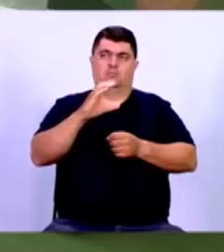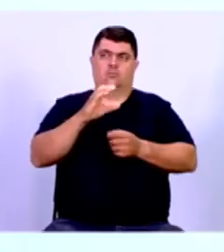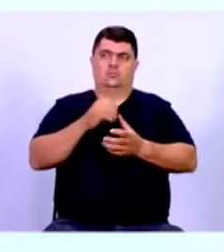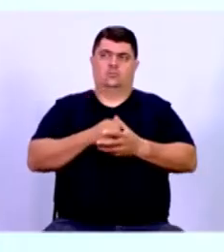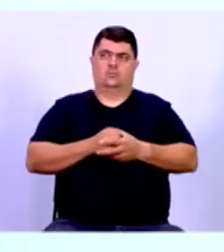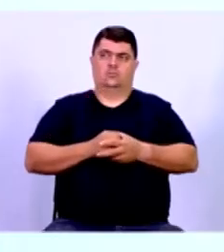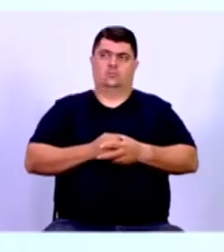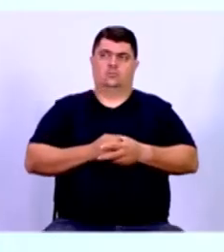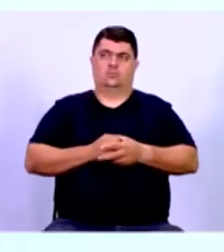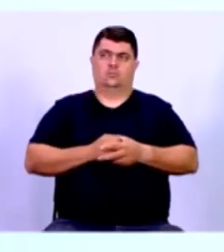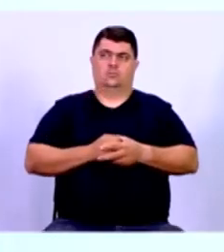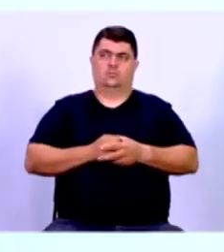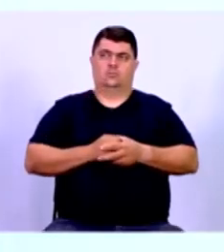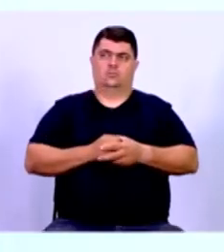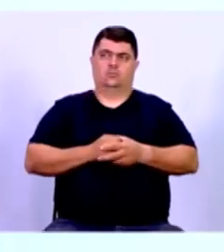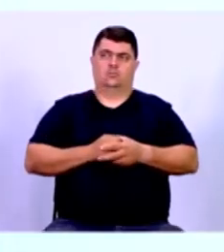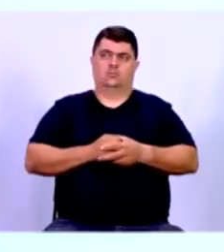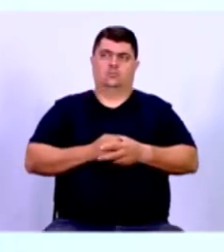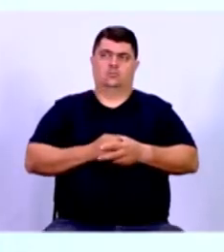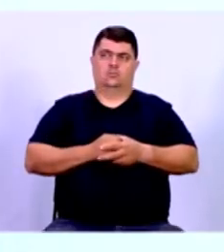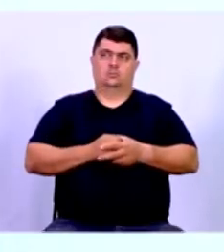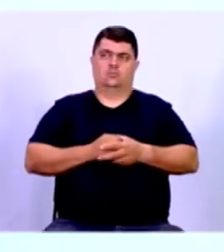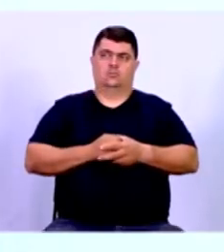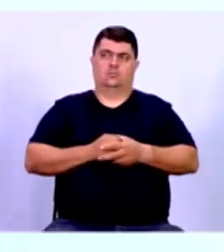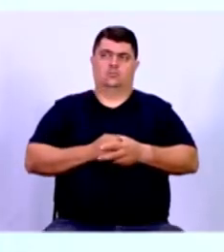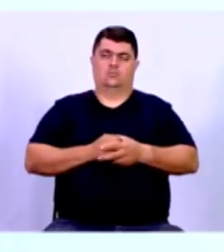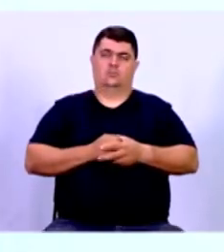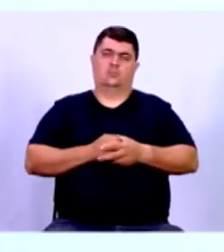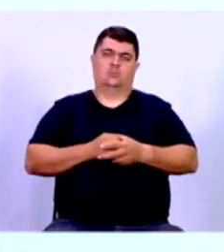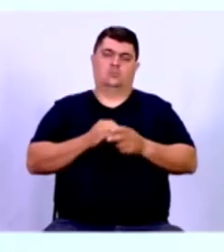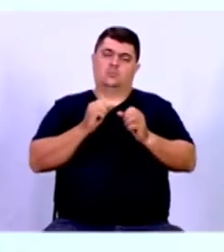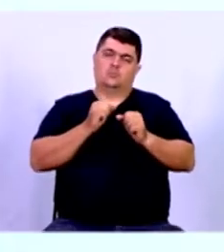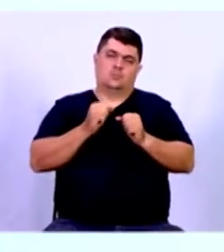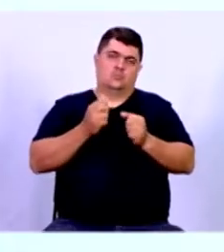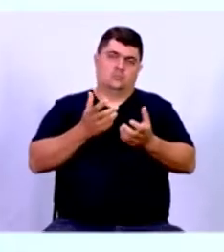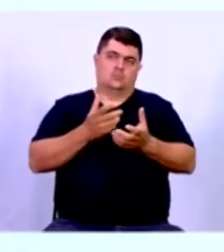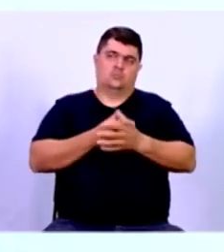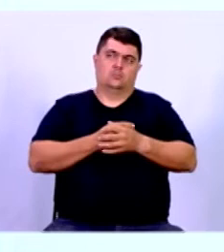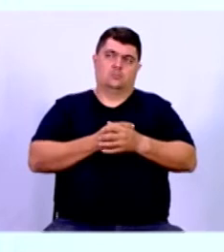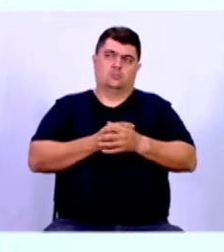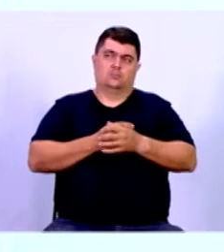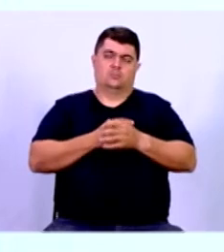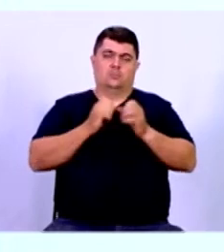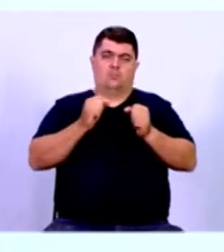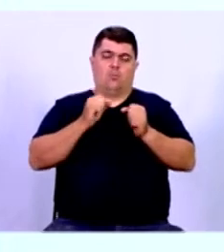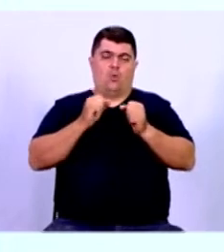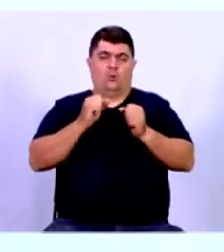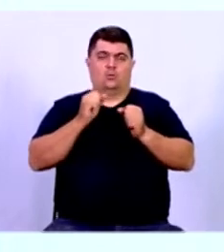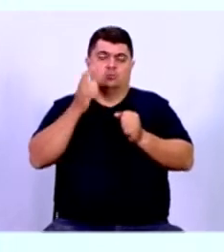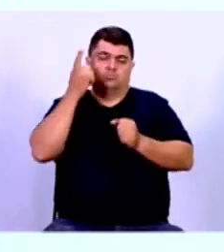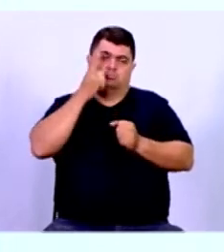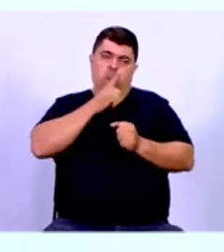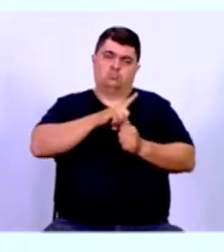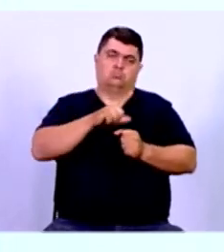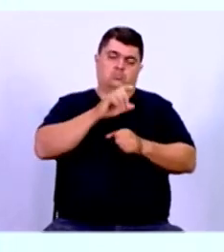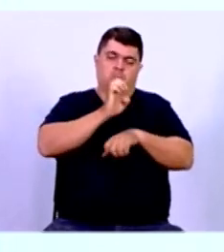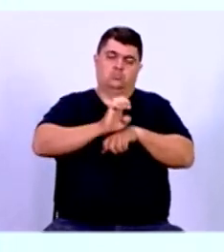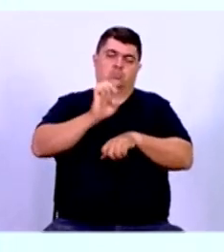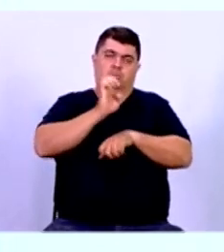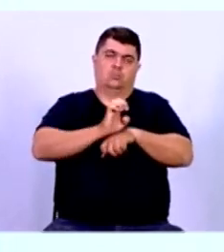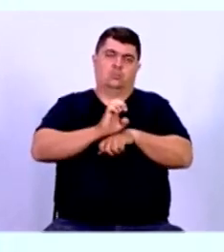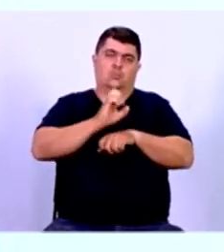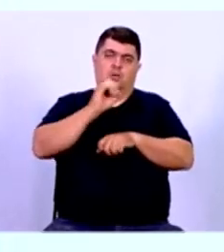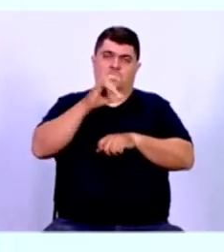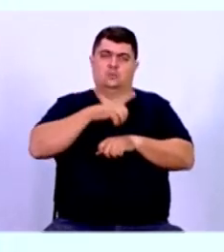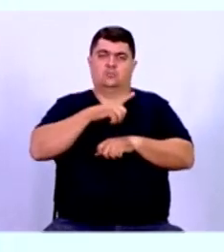Provavelmente Secretaria Municipal de Educação. Então, assim são órgãos possíveis de se realizar o estágio. Então, se